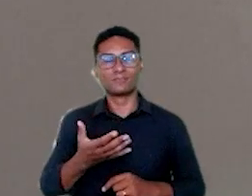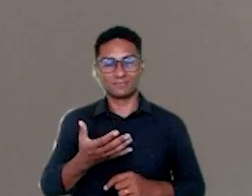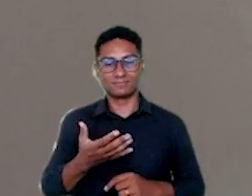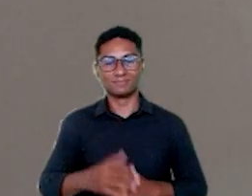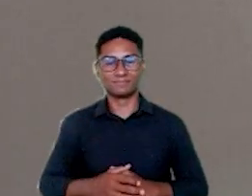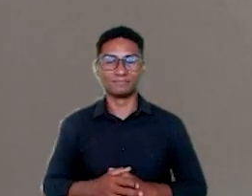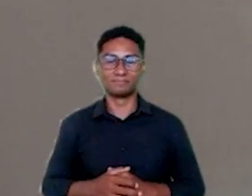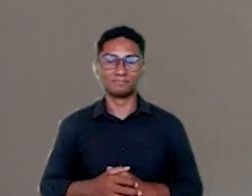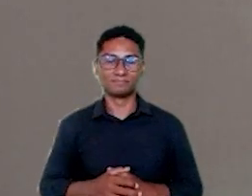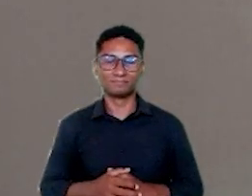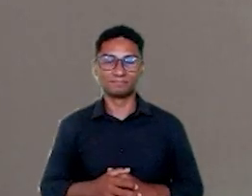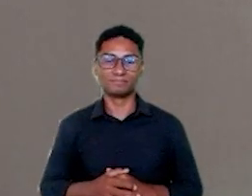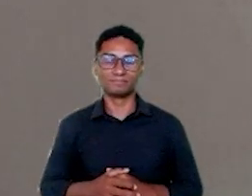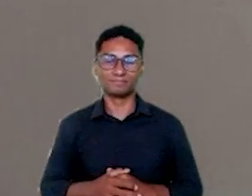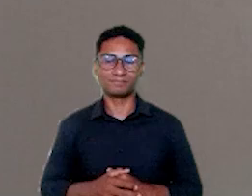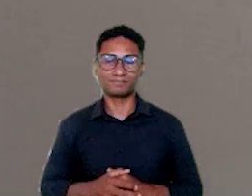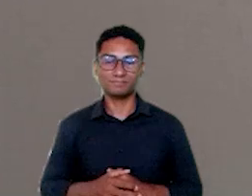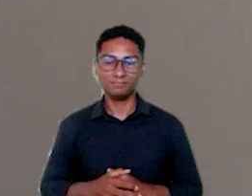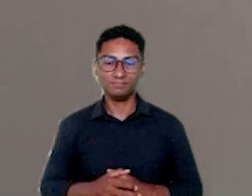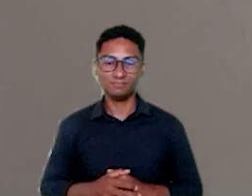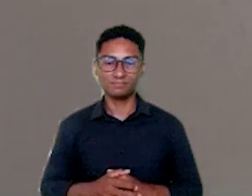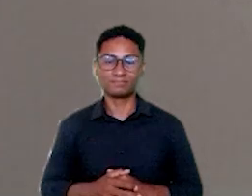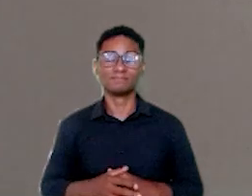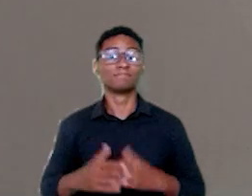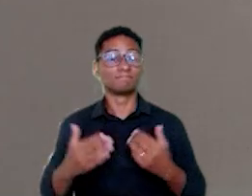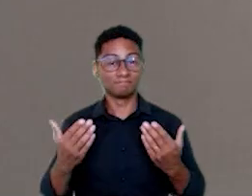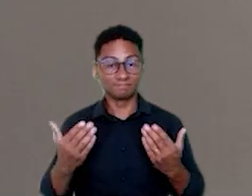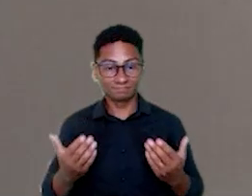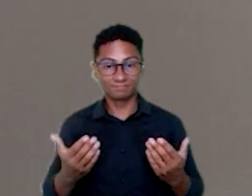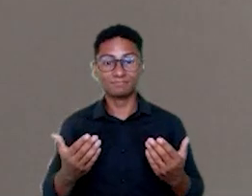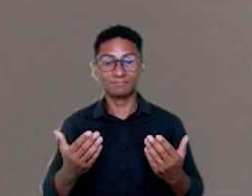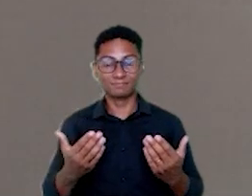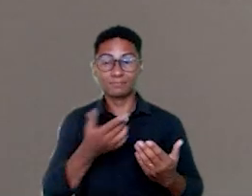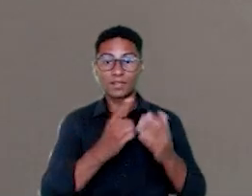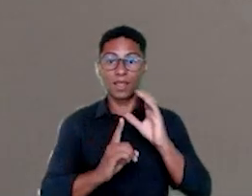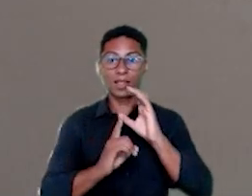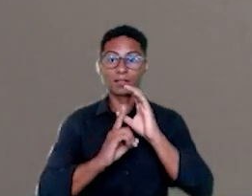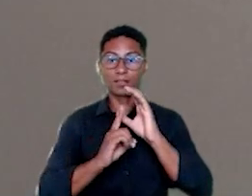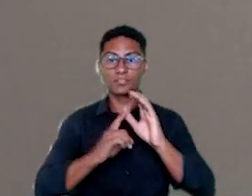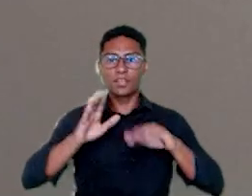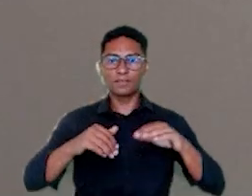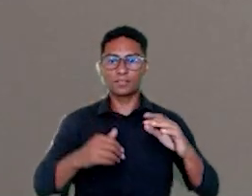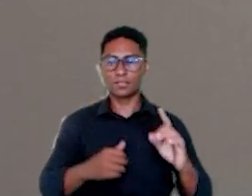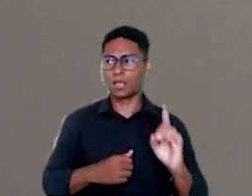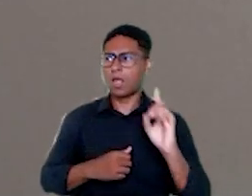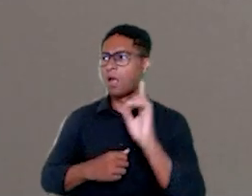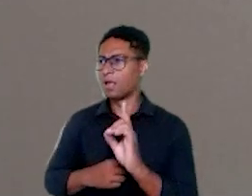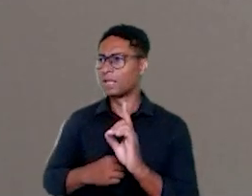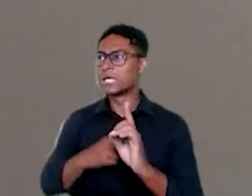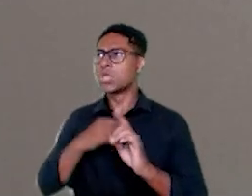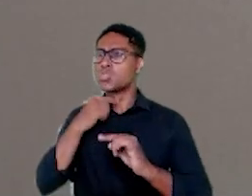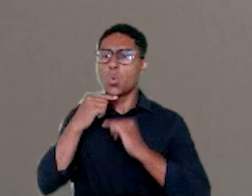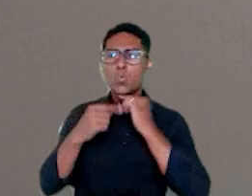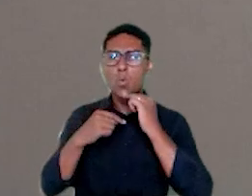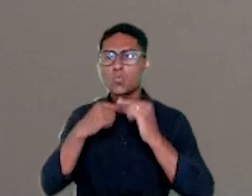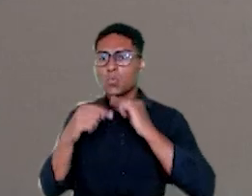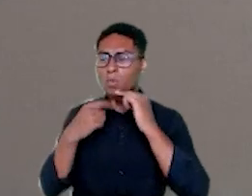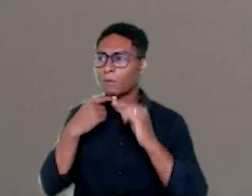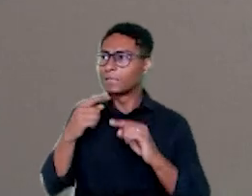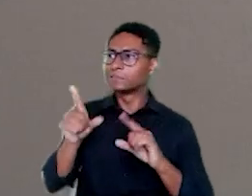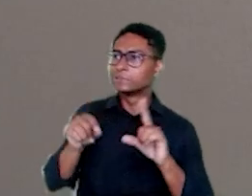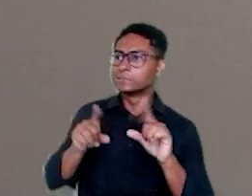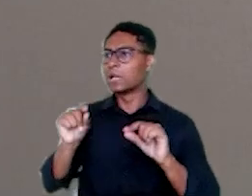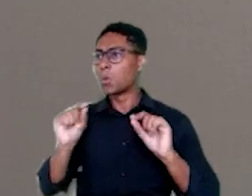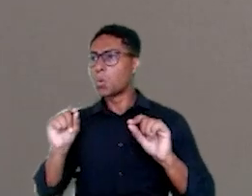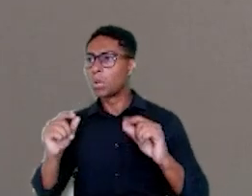final de ano. Isso eu acho que facilita muito para o cliente. O cliente às vezes chega com muitas dúvidas em relação ao que comprar,